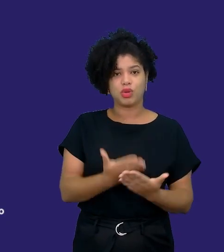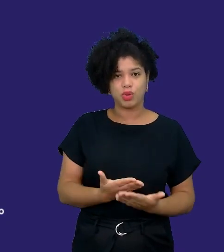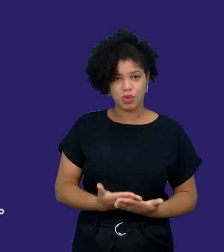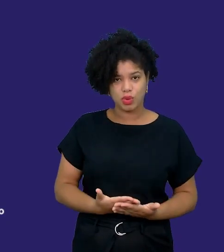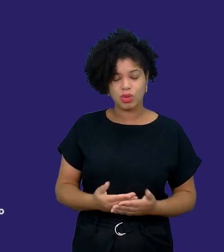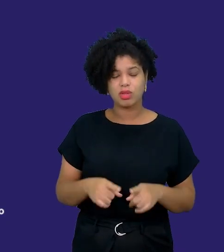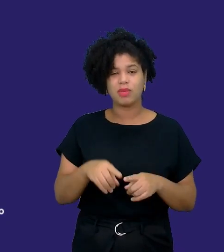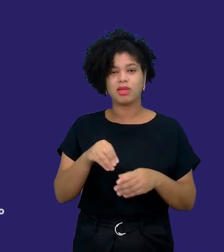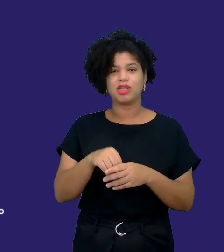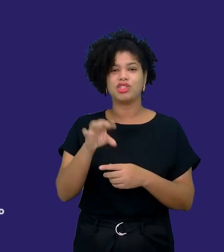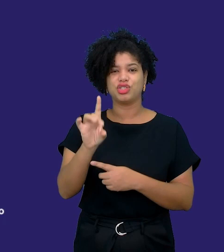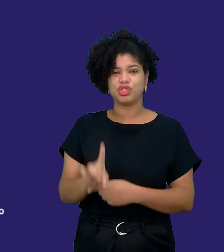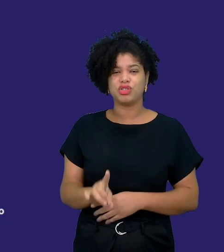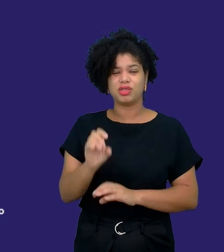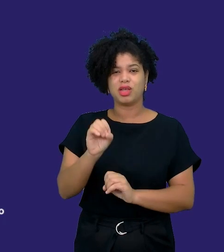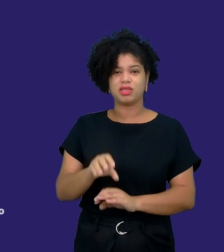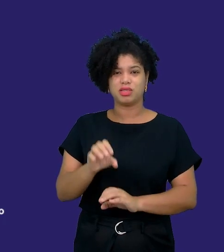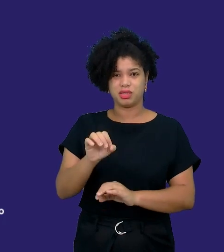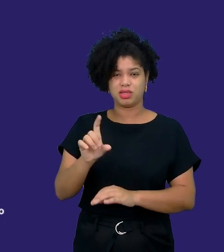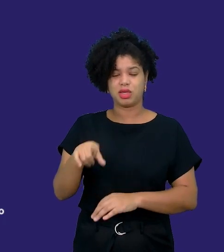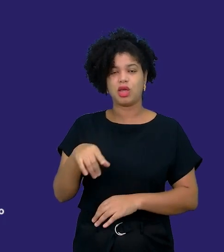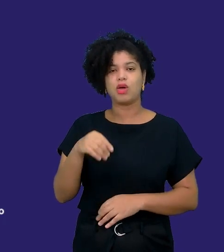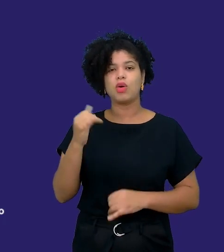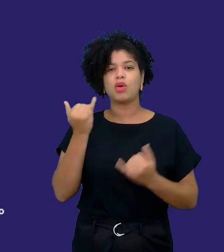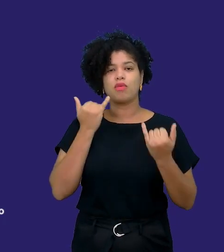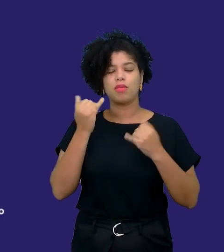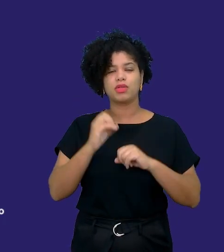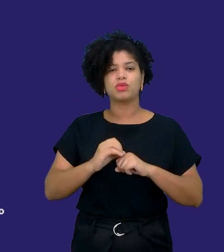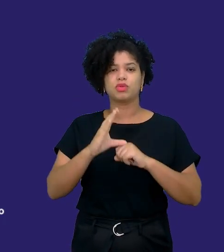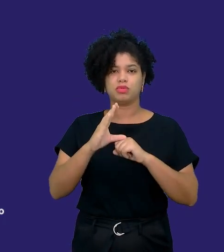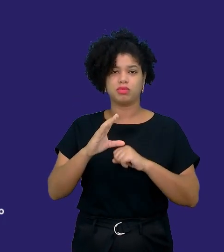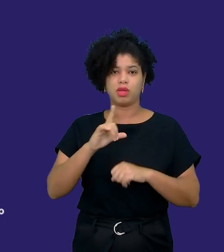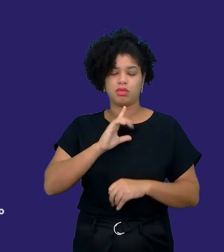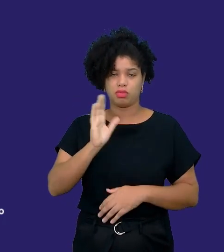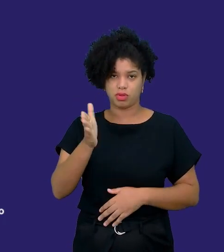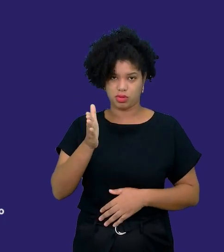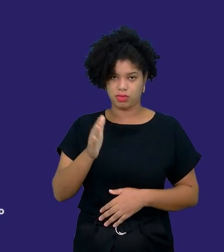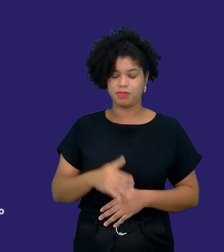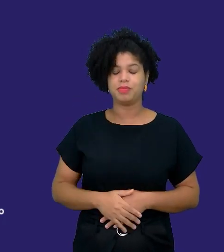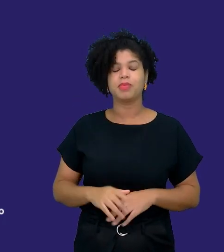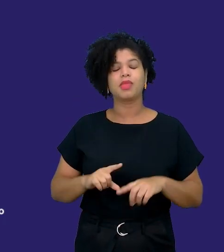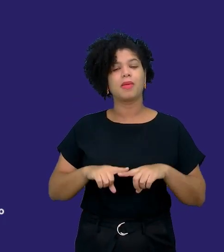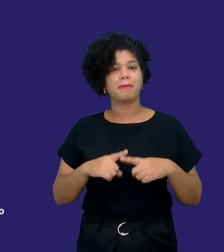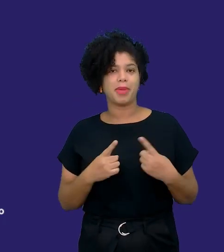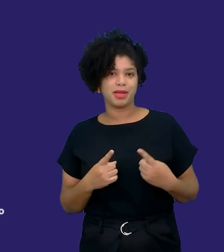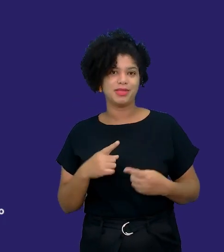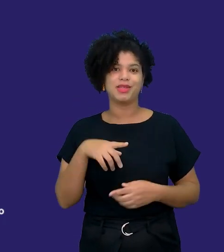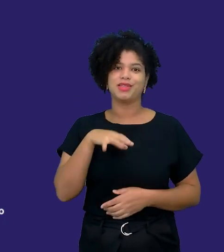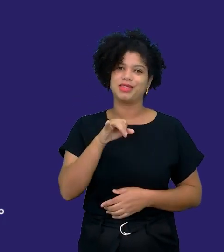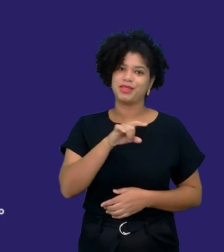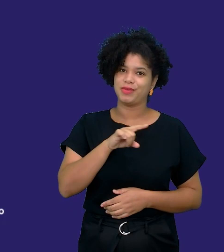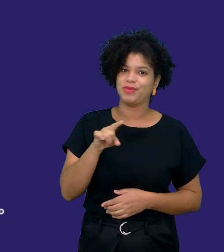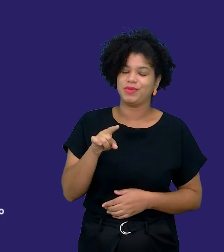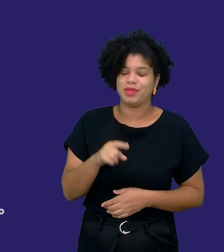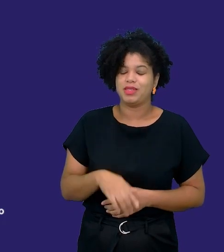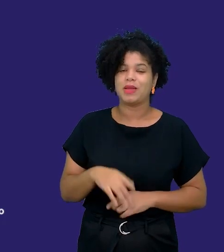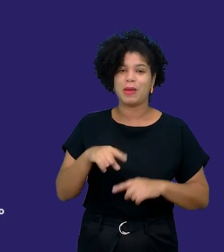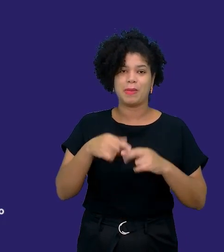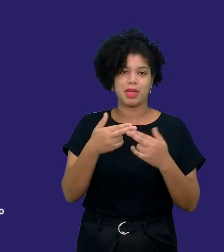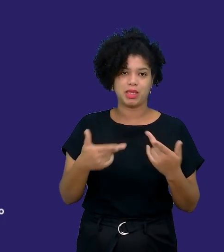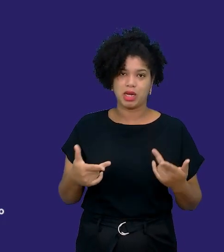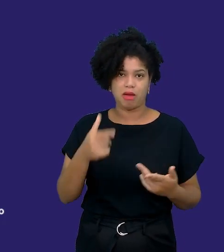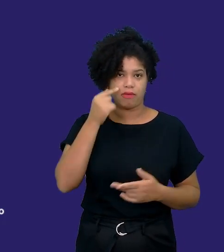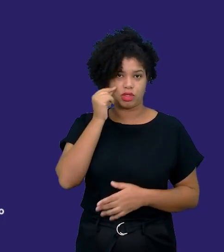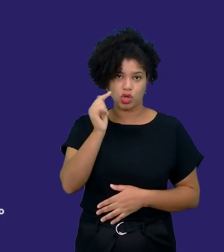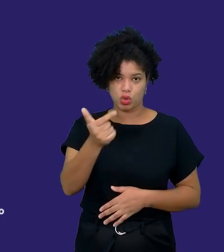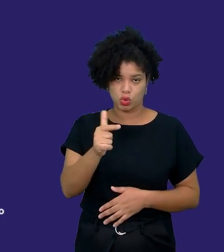nas diretorias de ensino, que é um conhecimento que eu tenho. Então, mas caso alguém não tenha o material